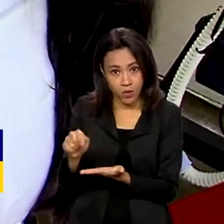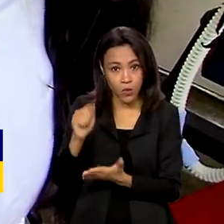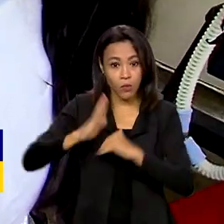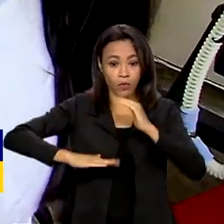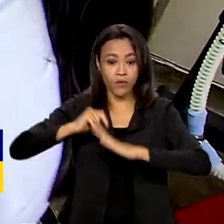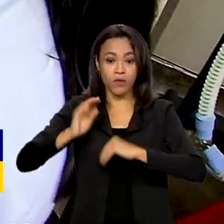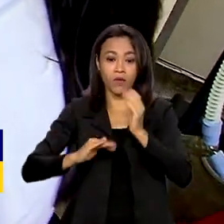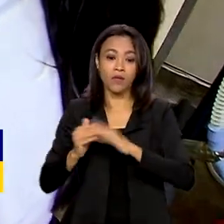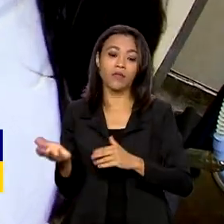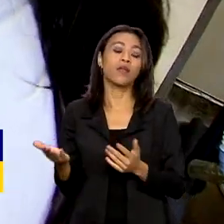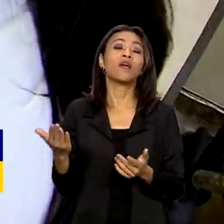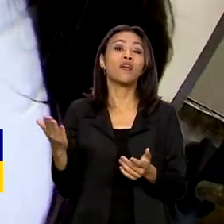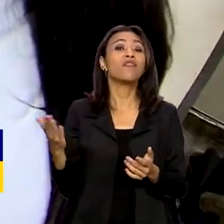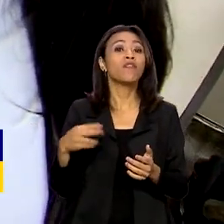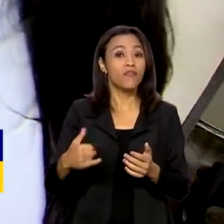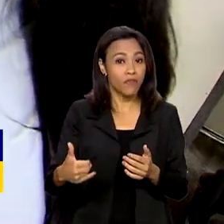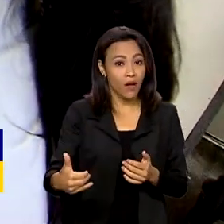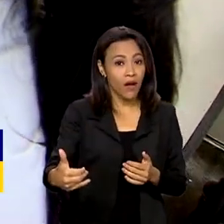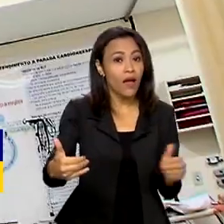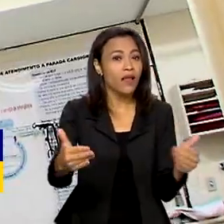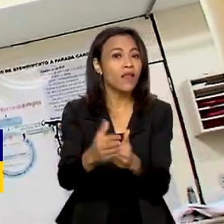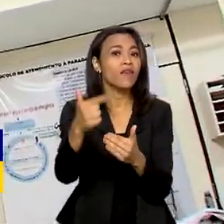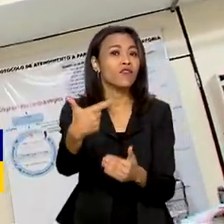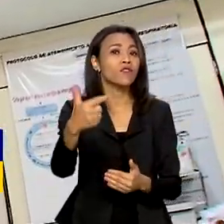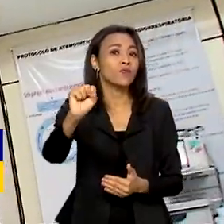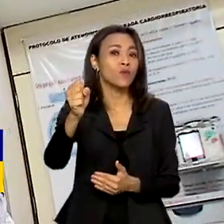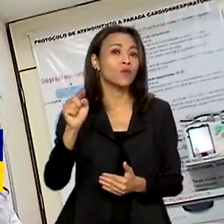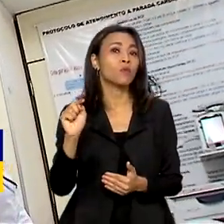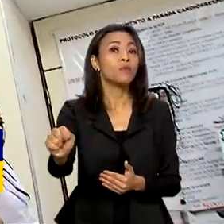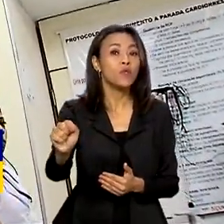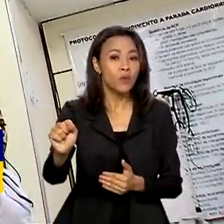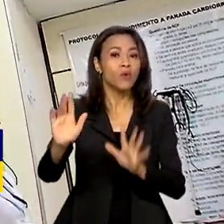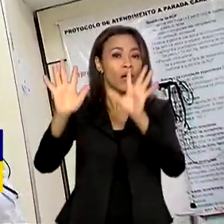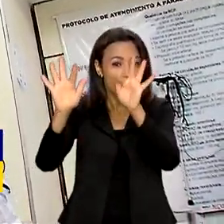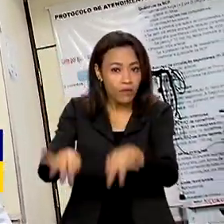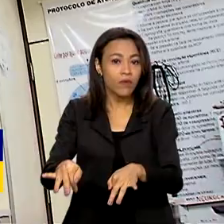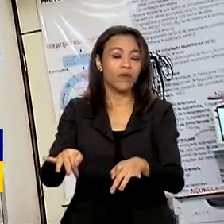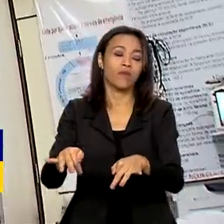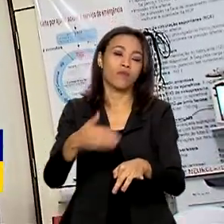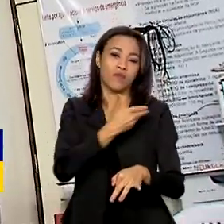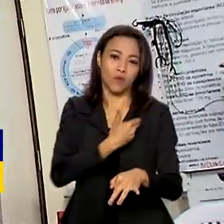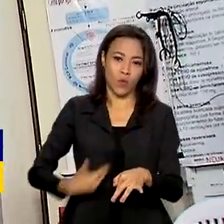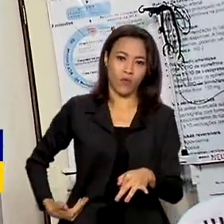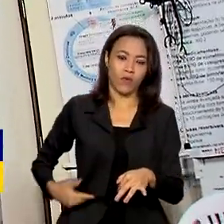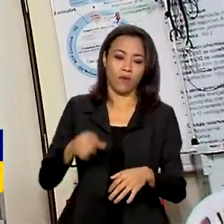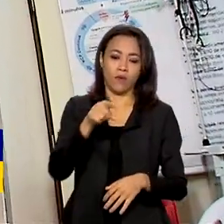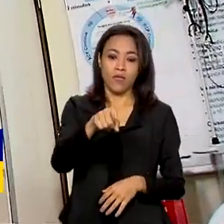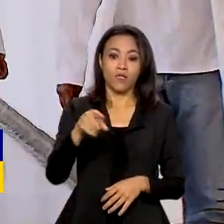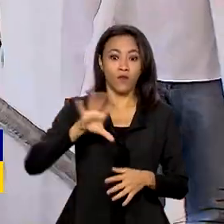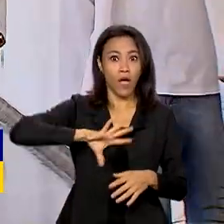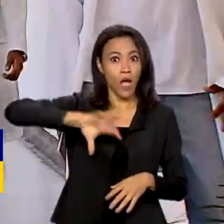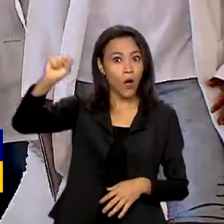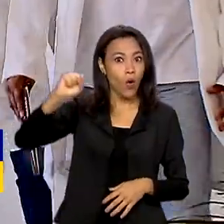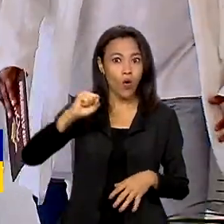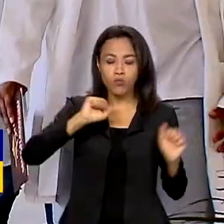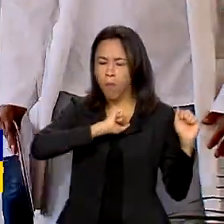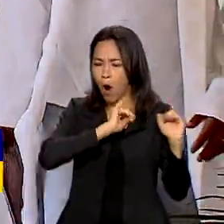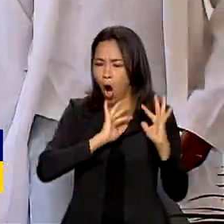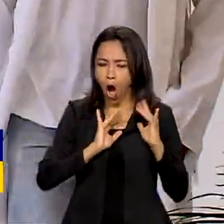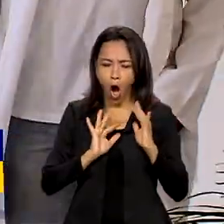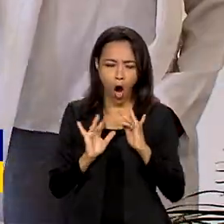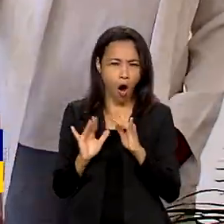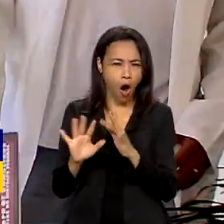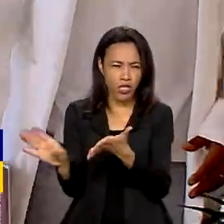chegar a 28 mil até o final do governo. Esta primeira fase registrou uma procura recorde, com o maior número